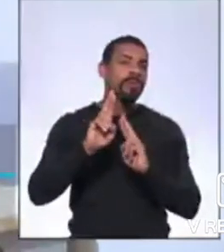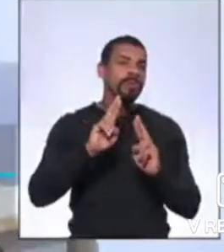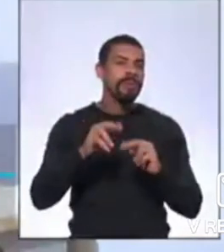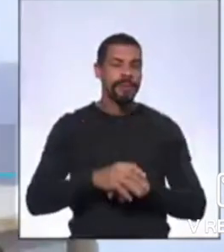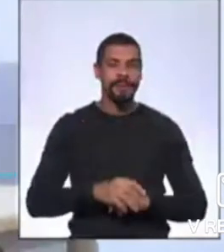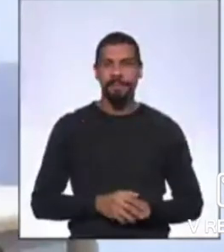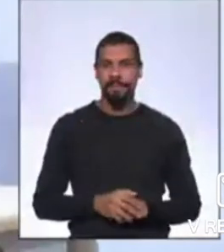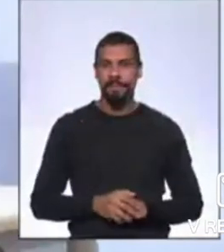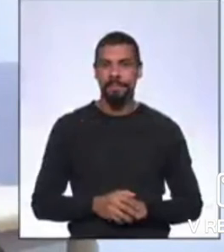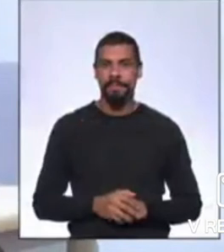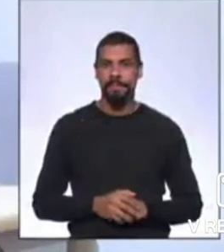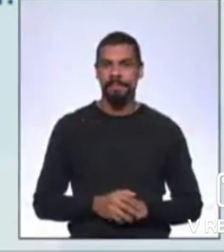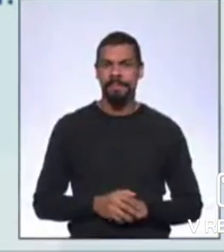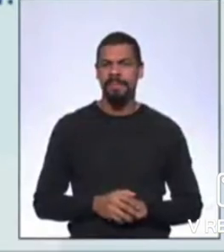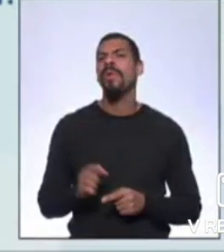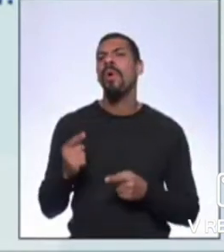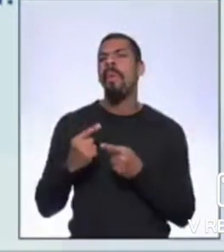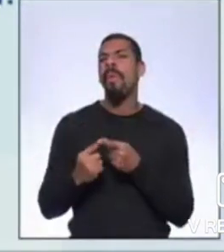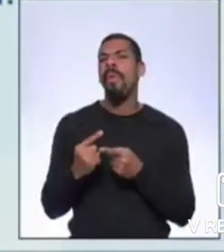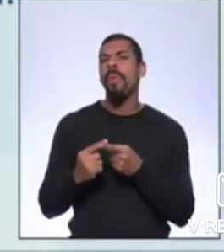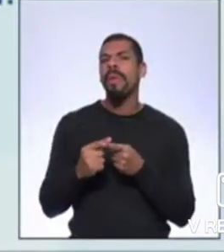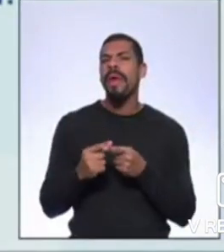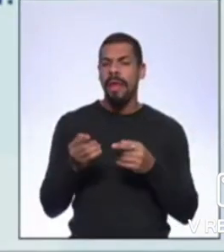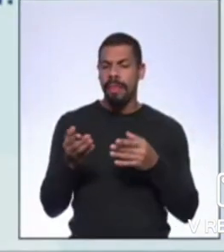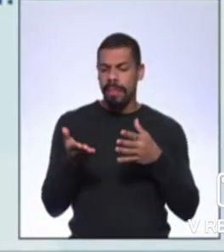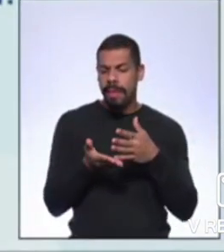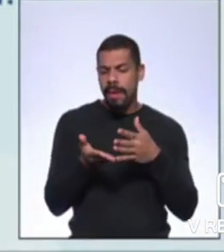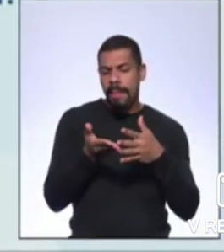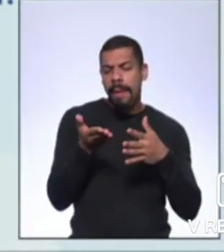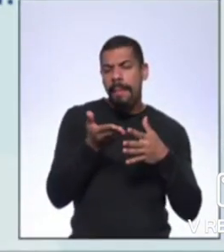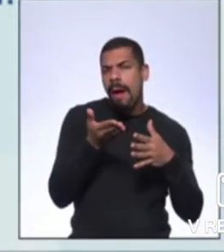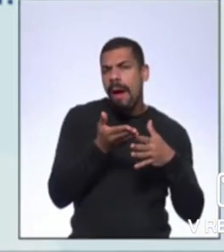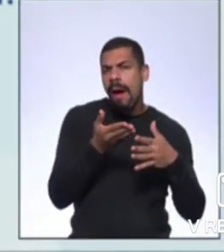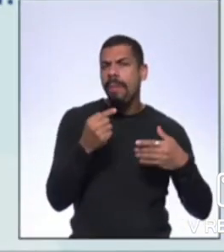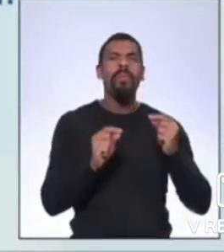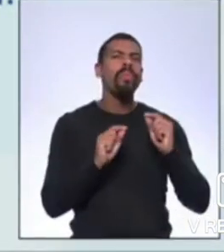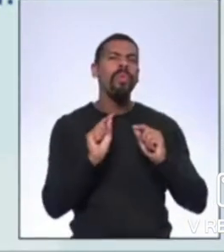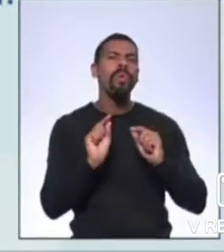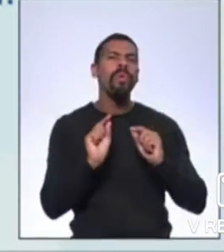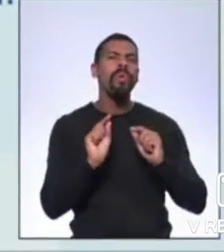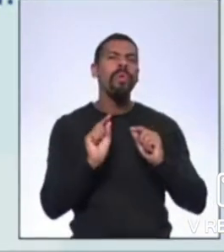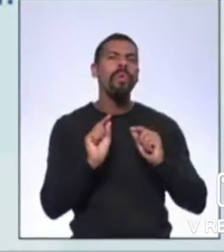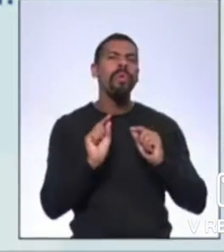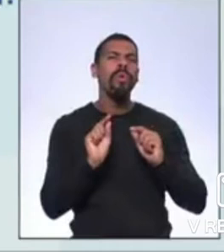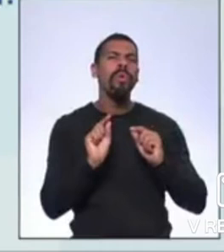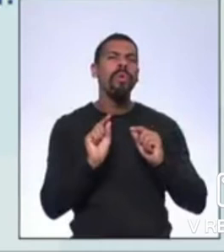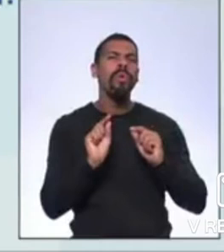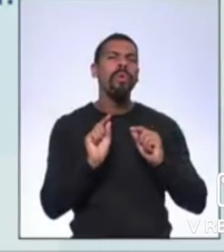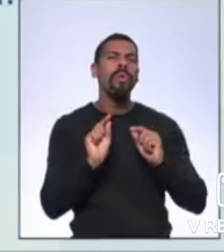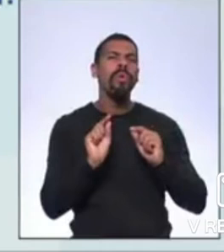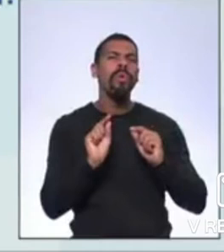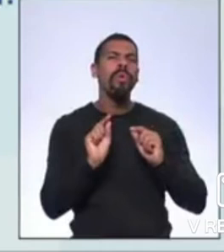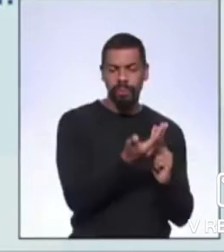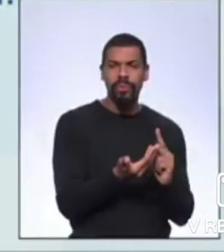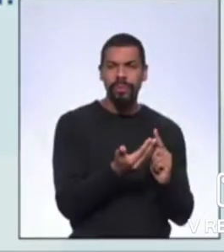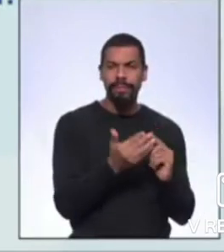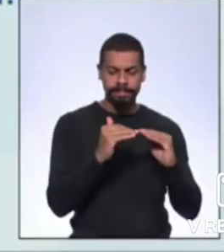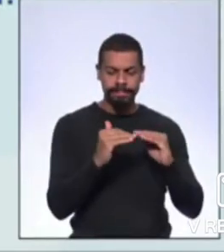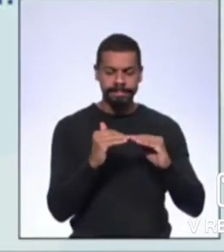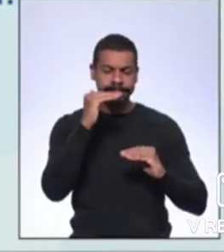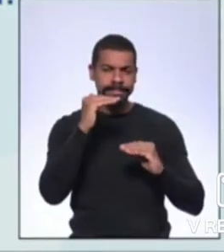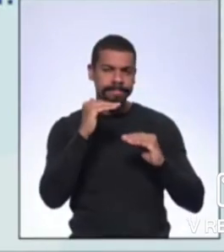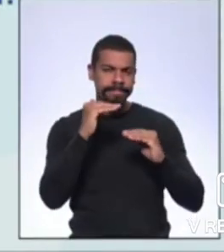né? Por que as camadas se formam e por que a cera ficou entre o óleo e o álcool? Vou